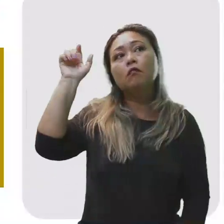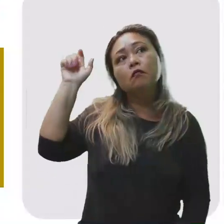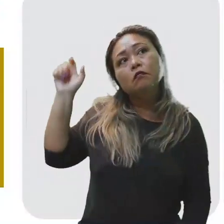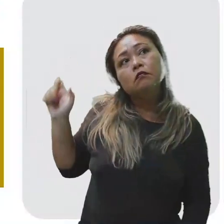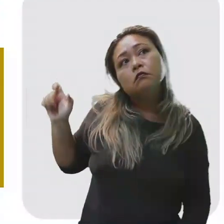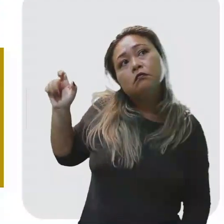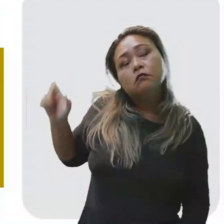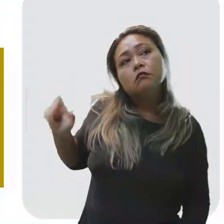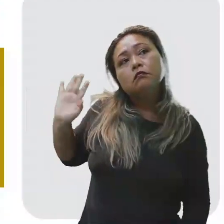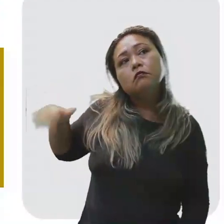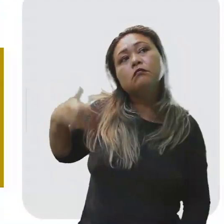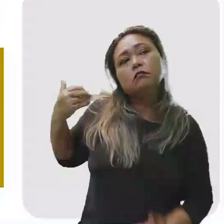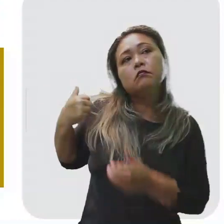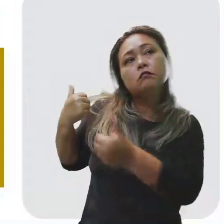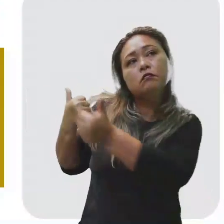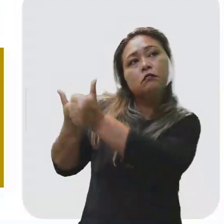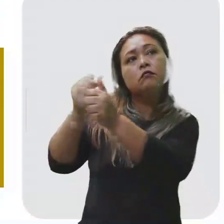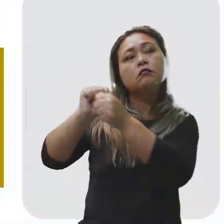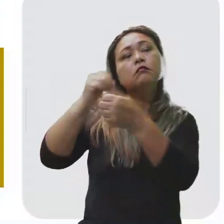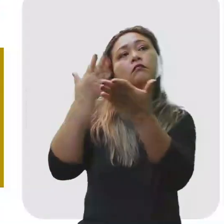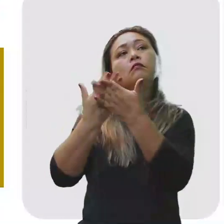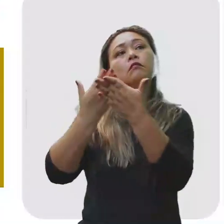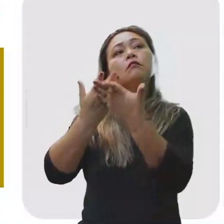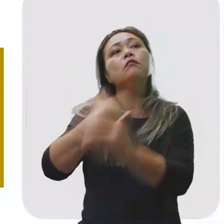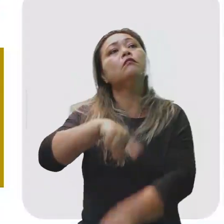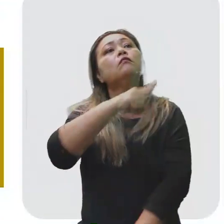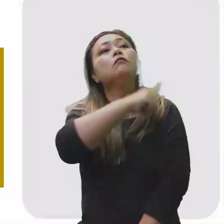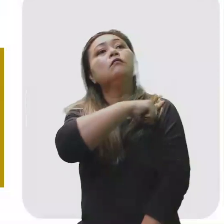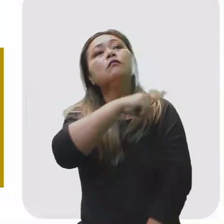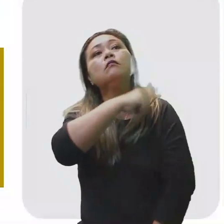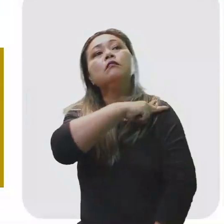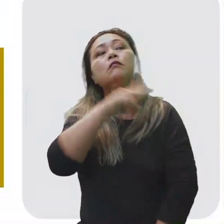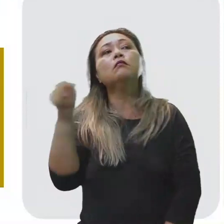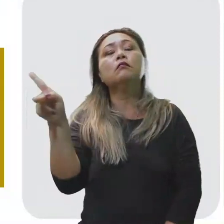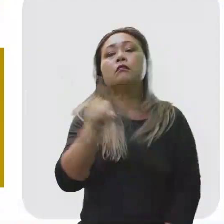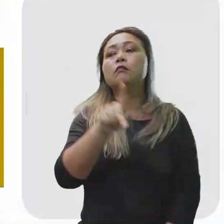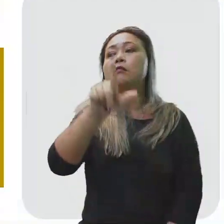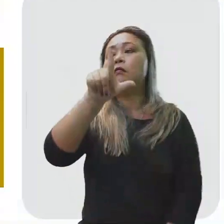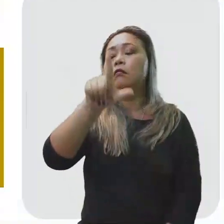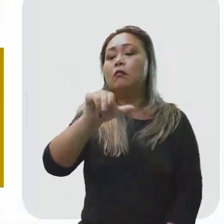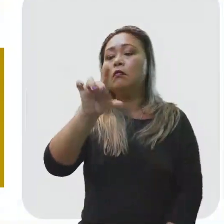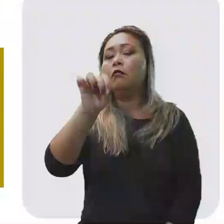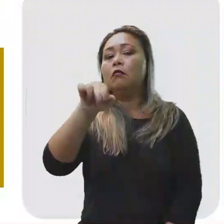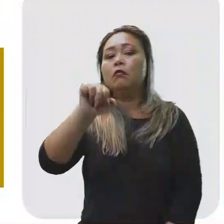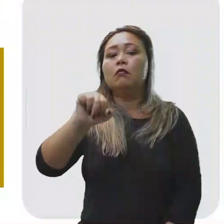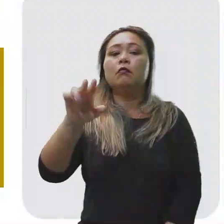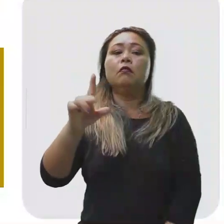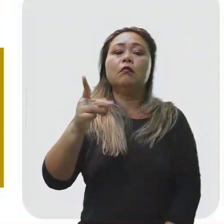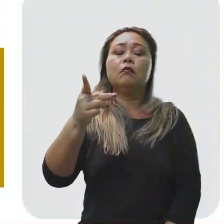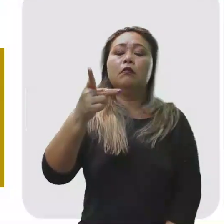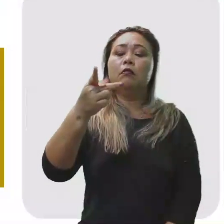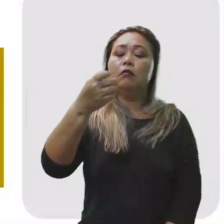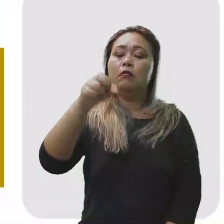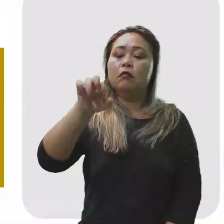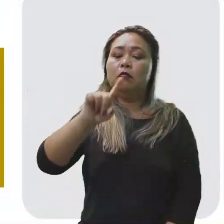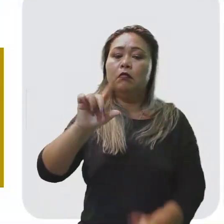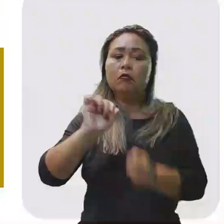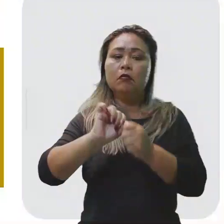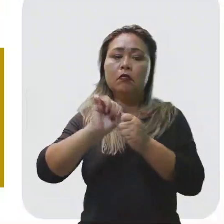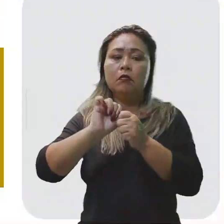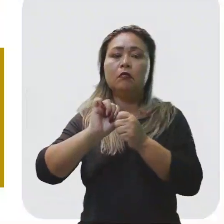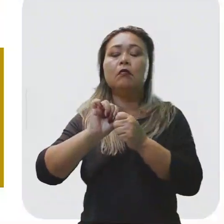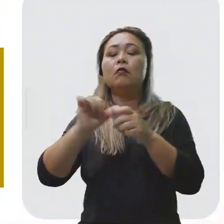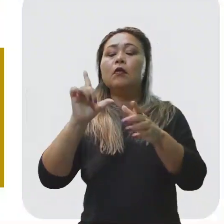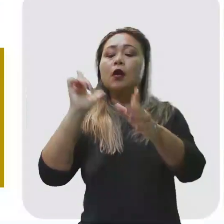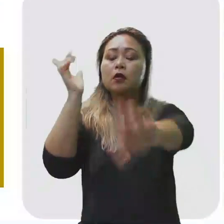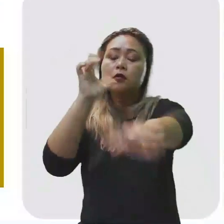conhecem, já acompanhou as nossas aulas no primeiro, segundo ano. Então, eu sou a professora Lidiana da Cruz, tenho licenciatura em